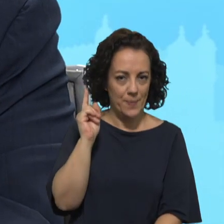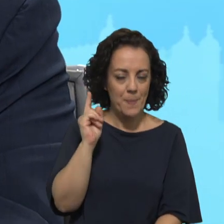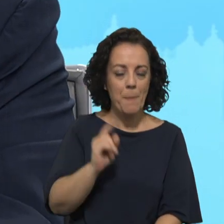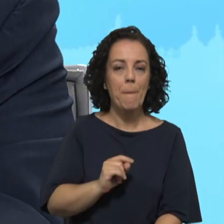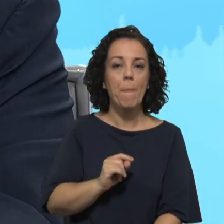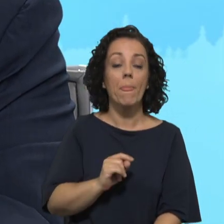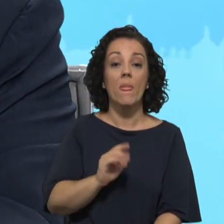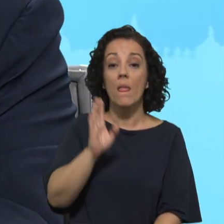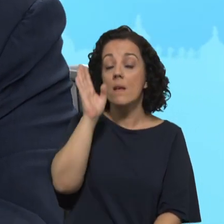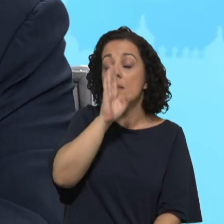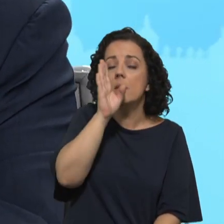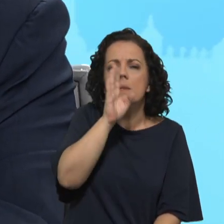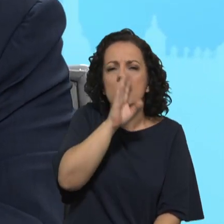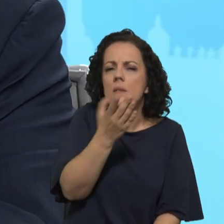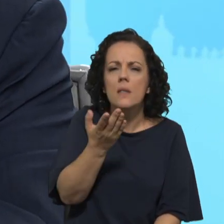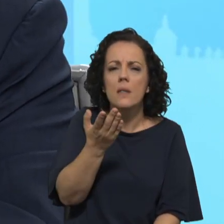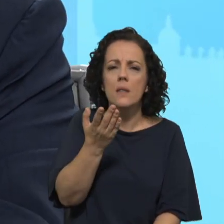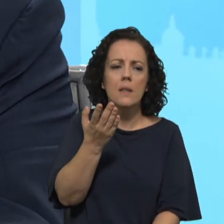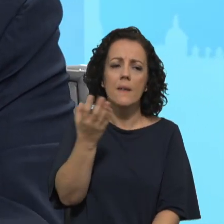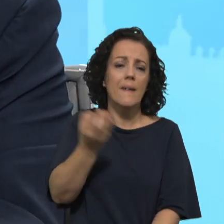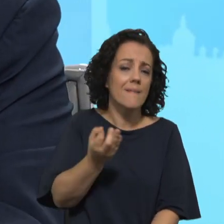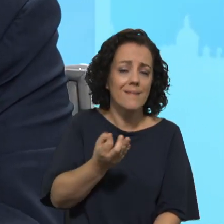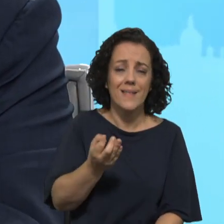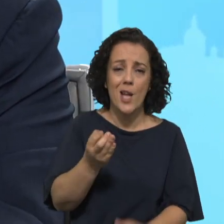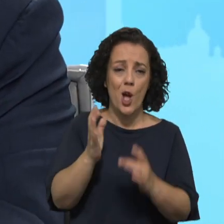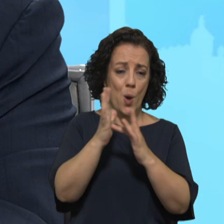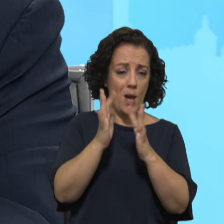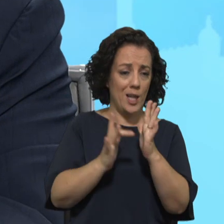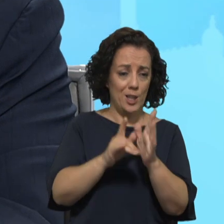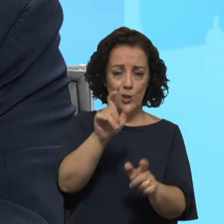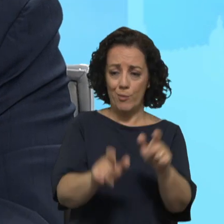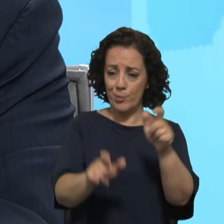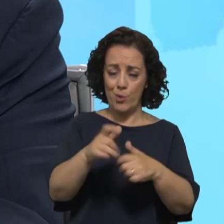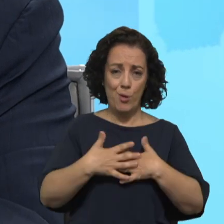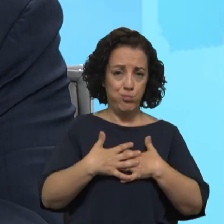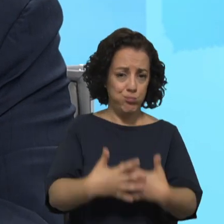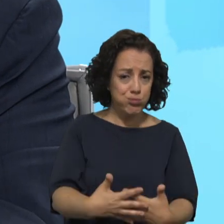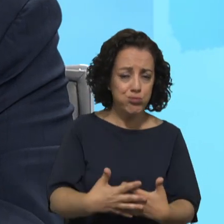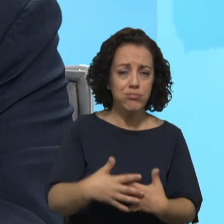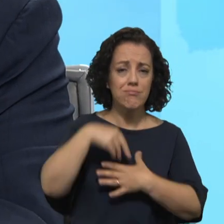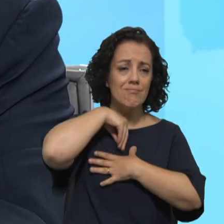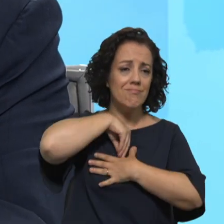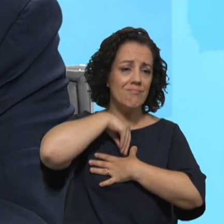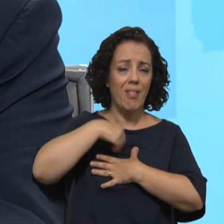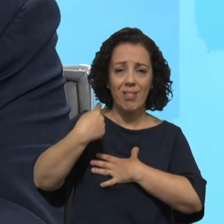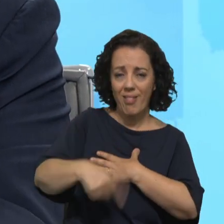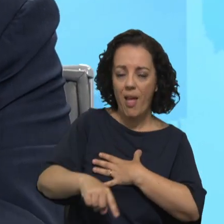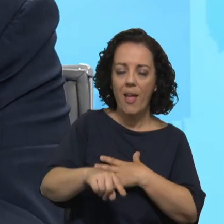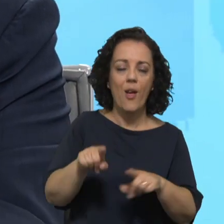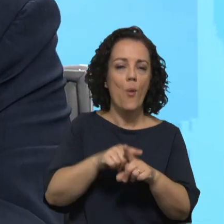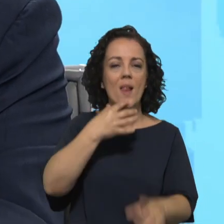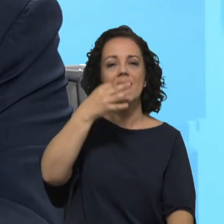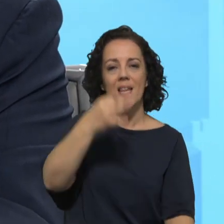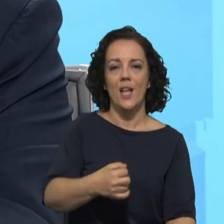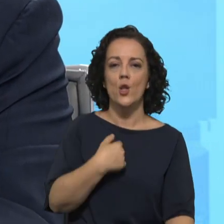E se alguma riqueza o cristão tem, se alguma riqueza a Igreja tem para dar ao coração das pessoas, é esta certeza de que não estão